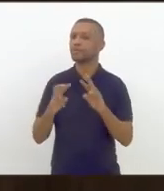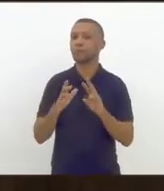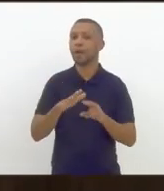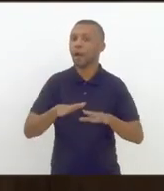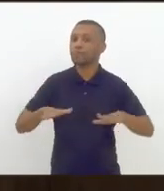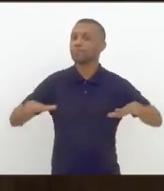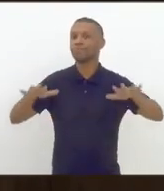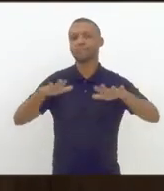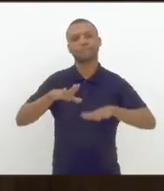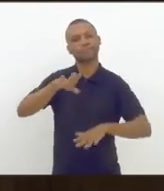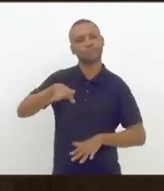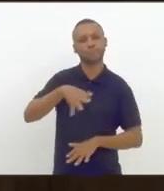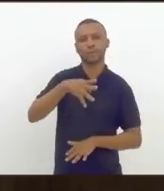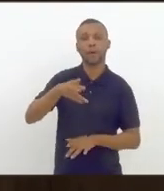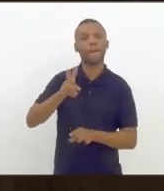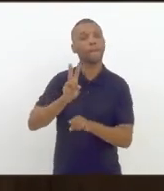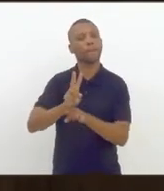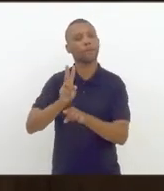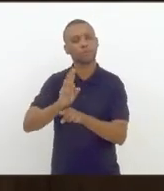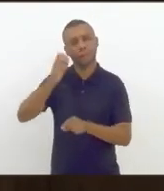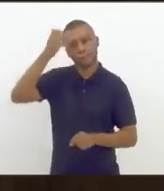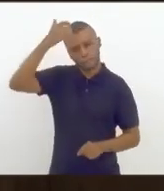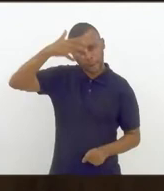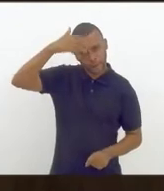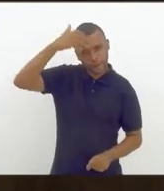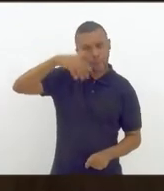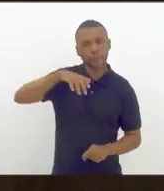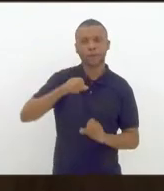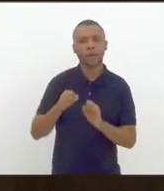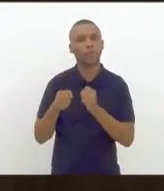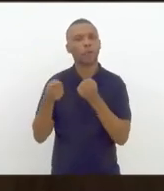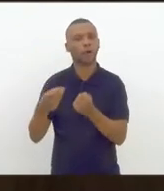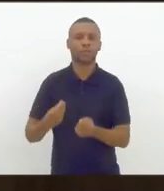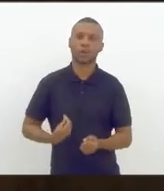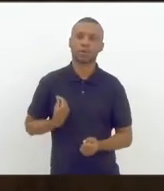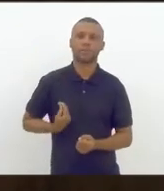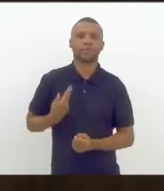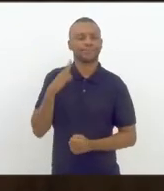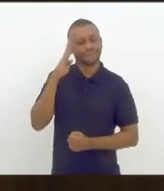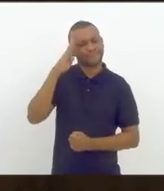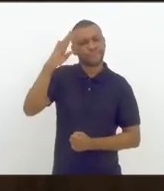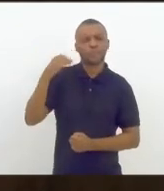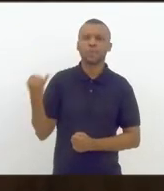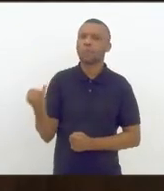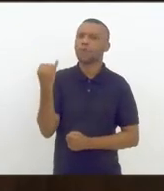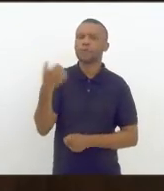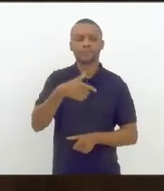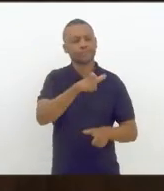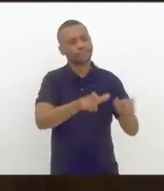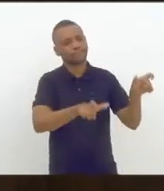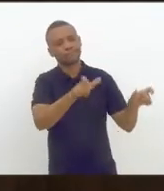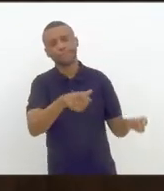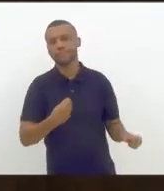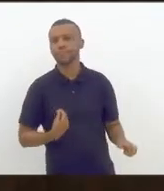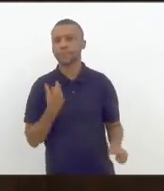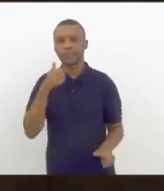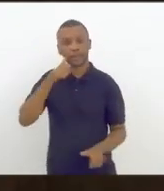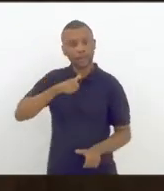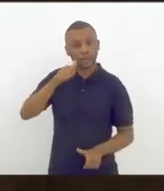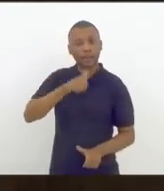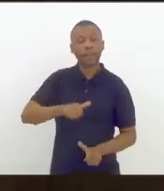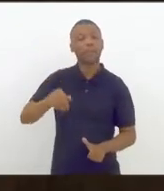Patrulha Maria da Penha, Guardiões da Vida, algo que é central e importante para a vida das mulheres,